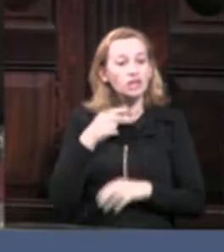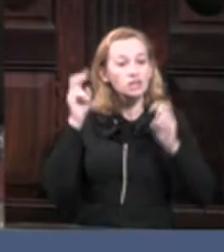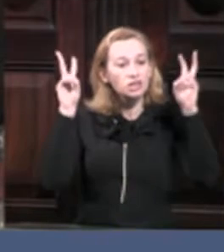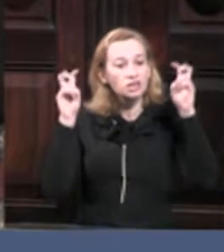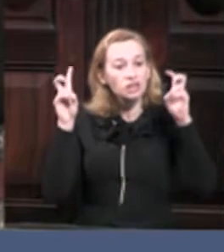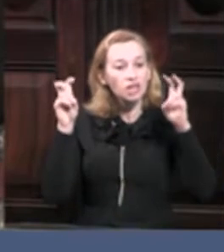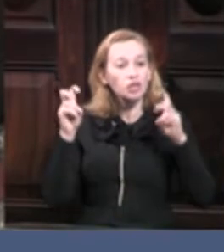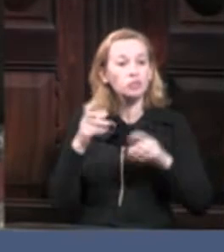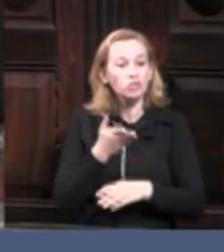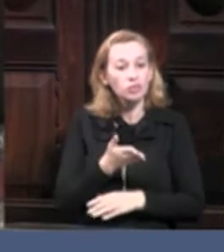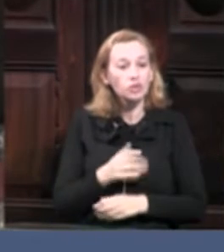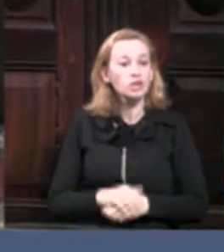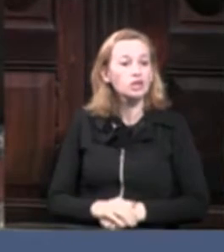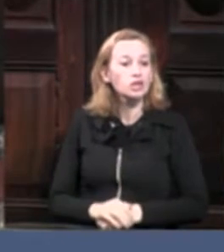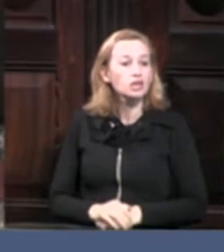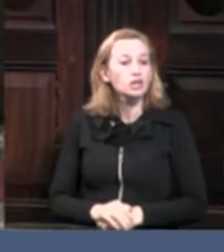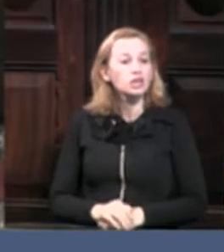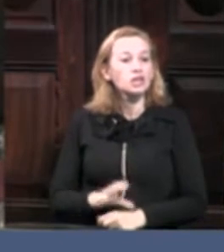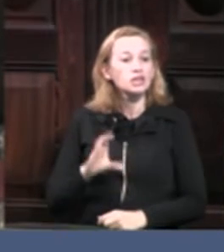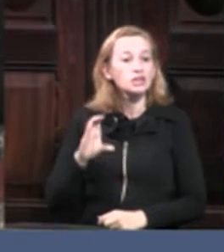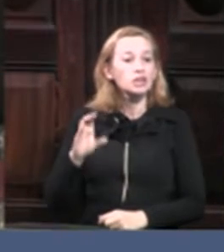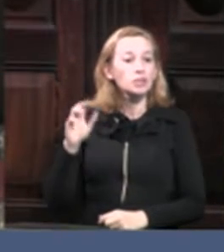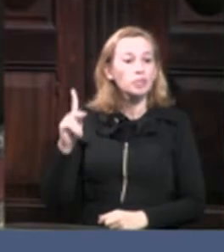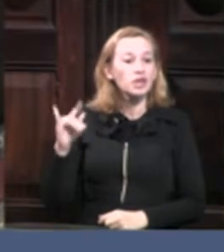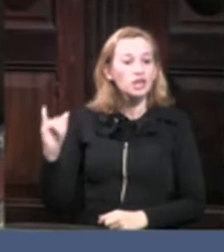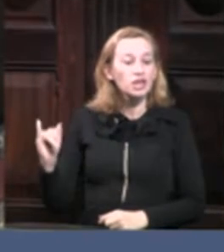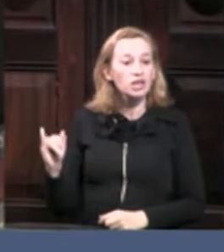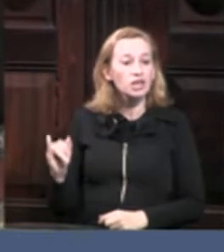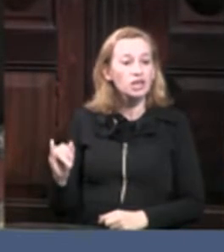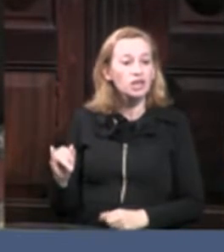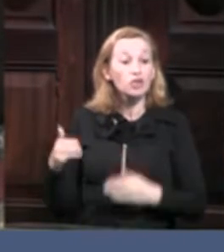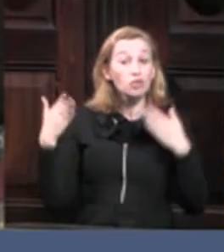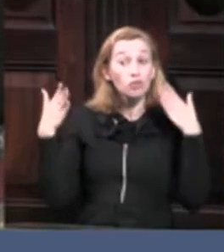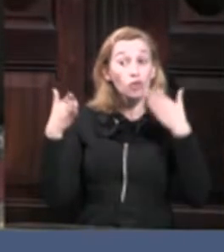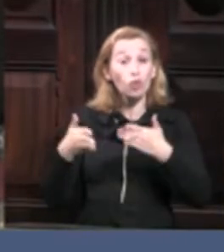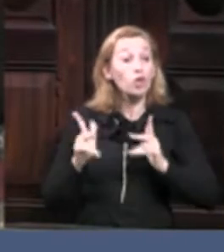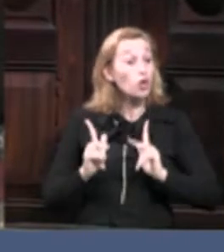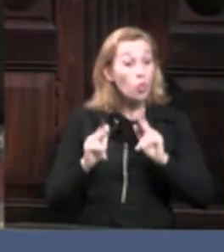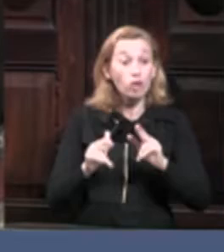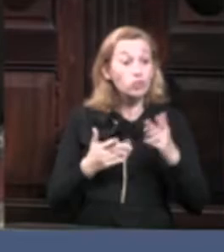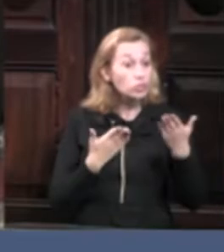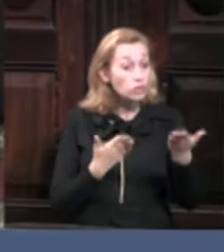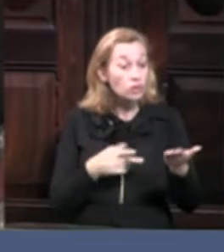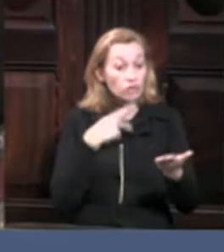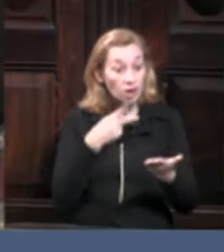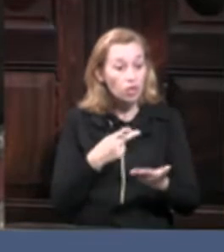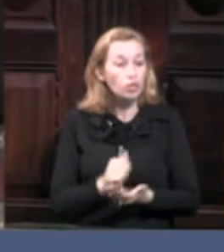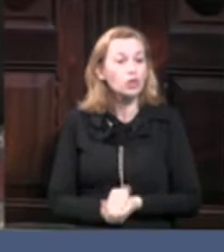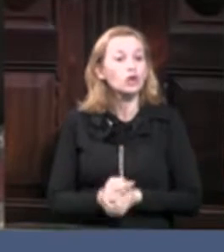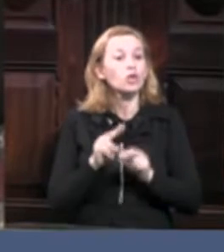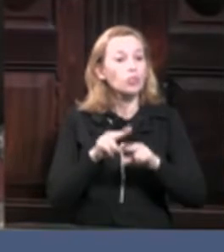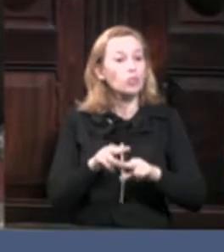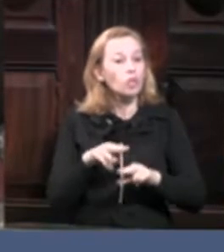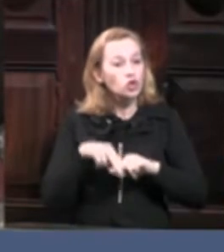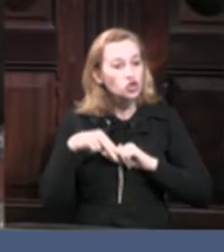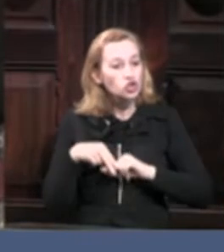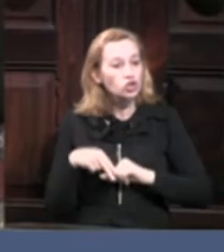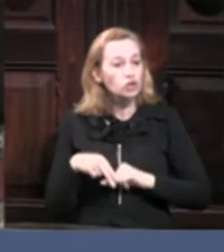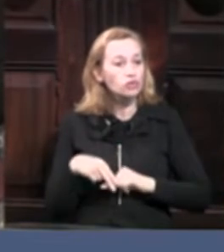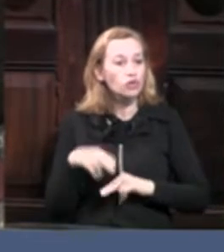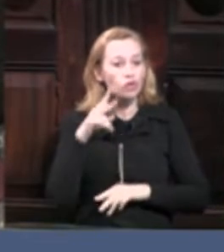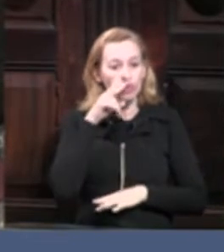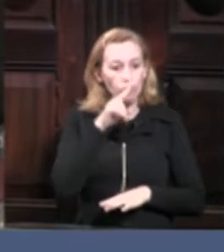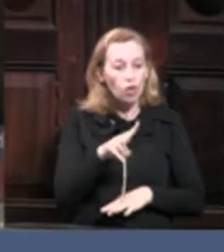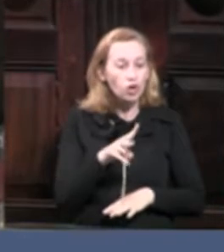à tribuna e a CPI frisou exatamente o que Vossa Excelência falou. Um dos motivos extremamente fortes para que